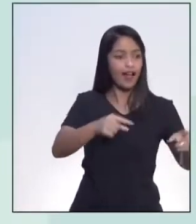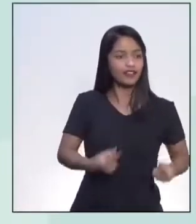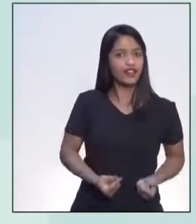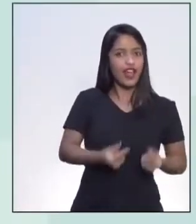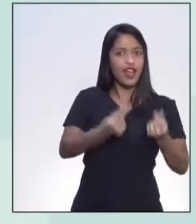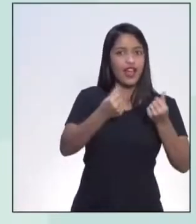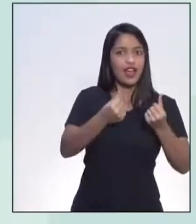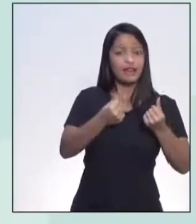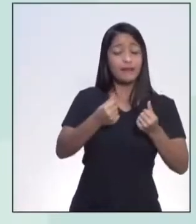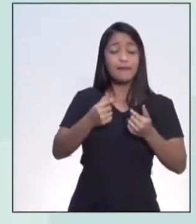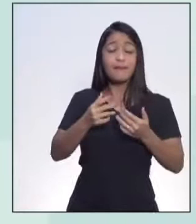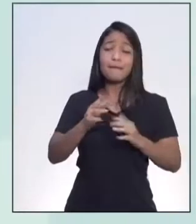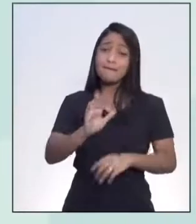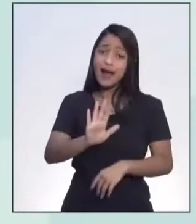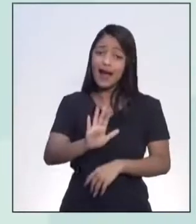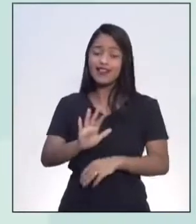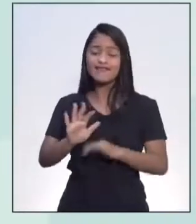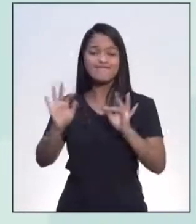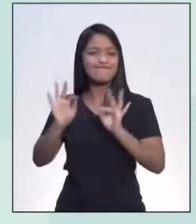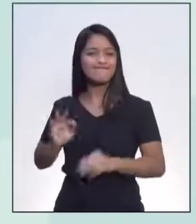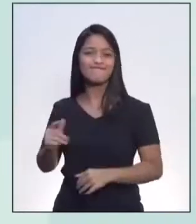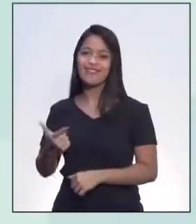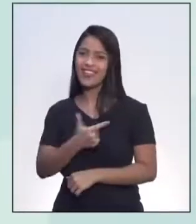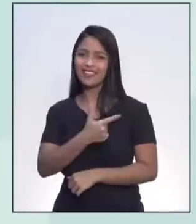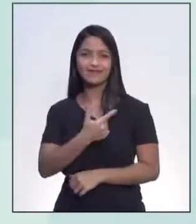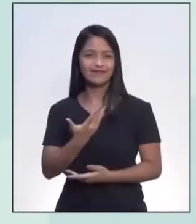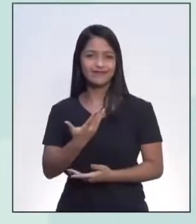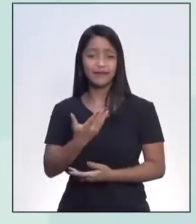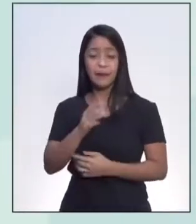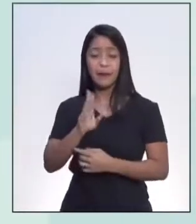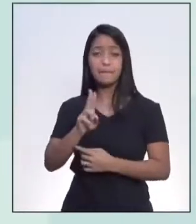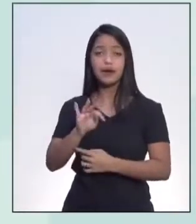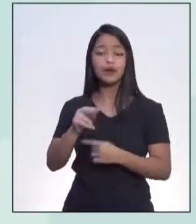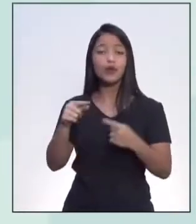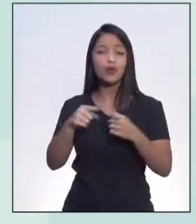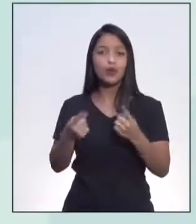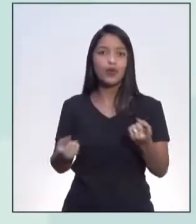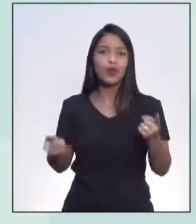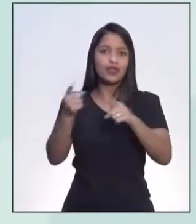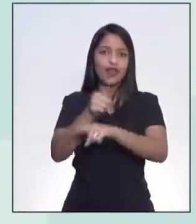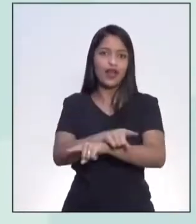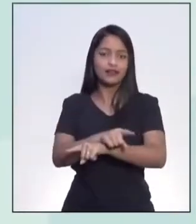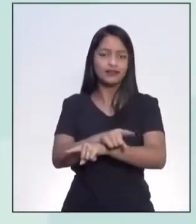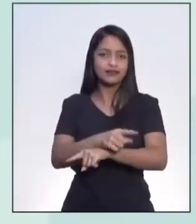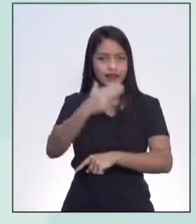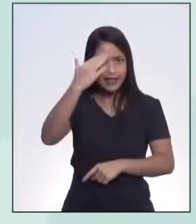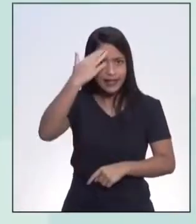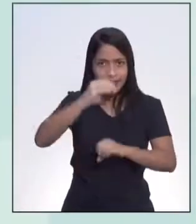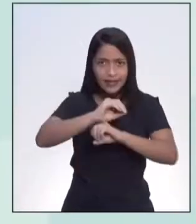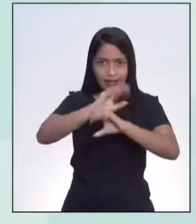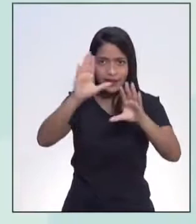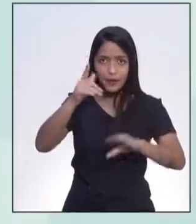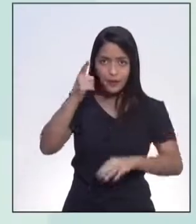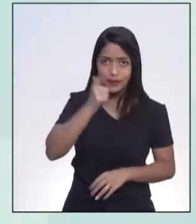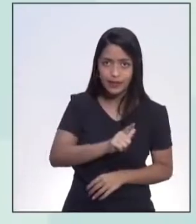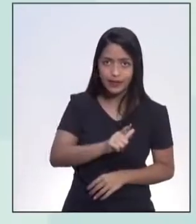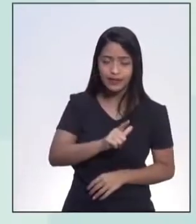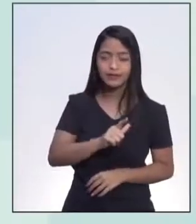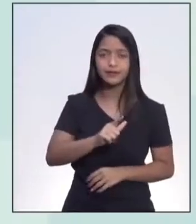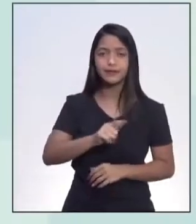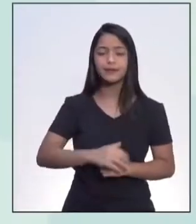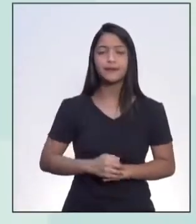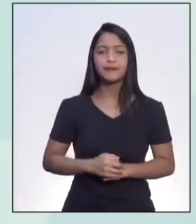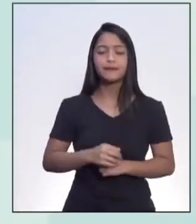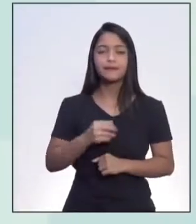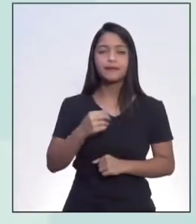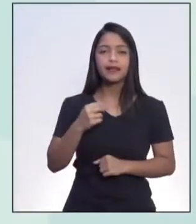usei o but, porque o but dá a ideia de contrário, ele é o mas. Deu para entender? Ficou claro? Todas as